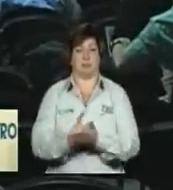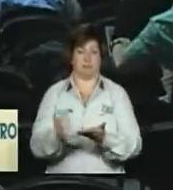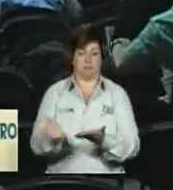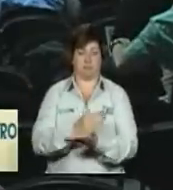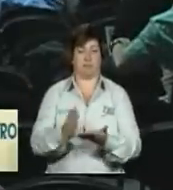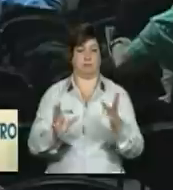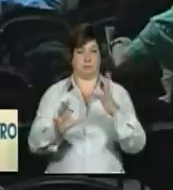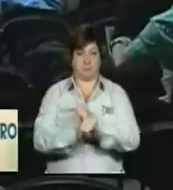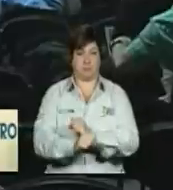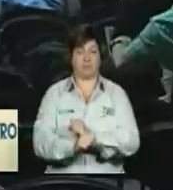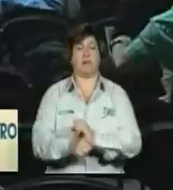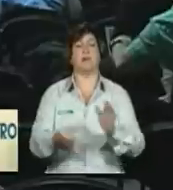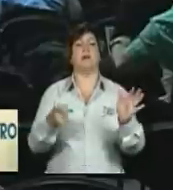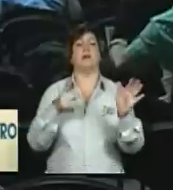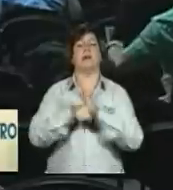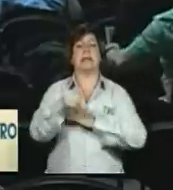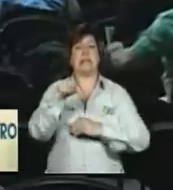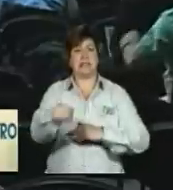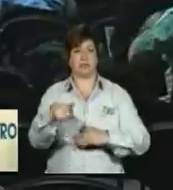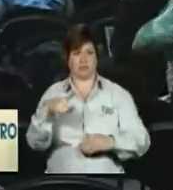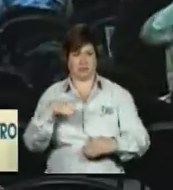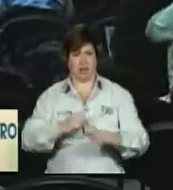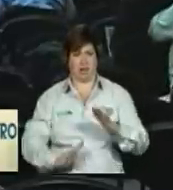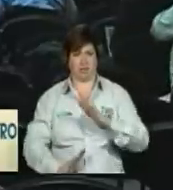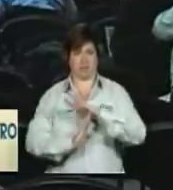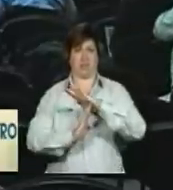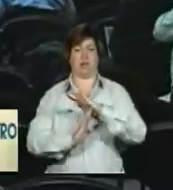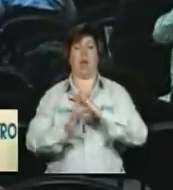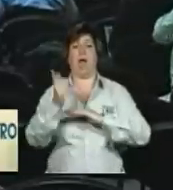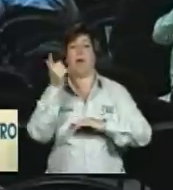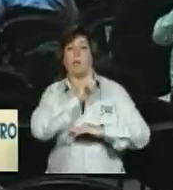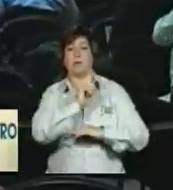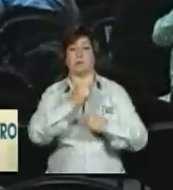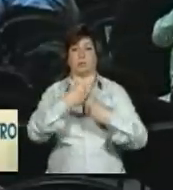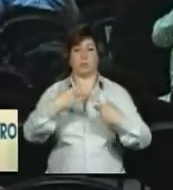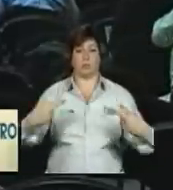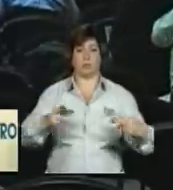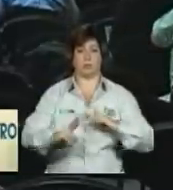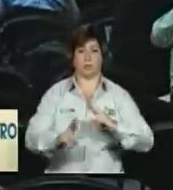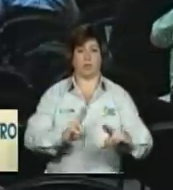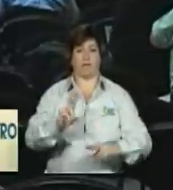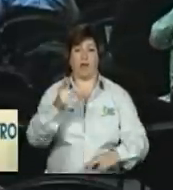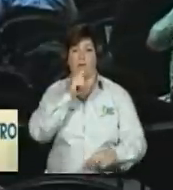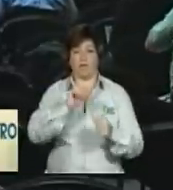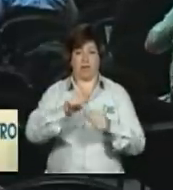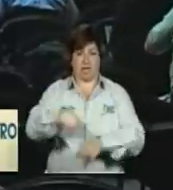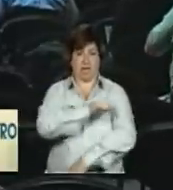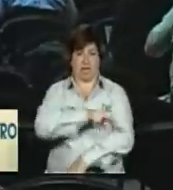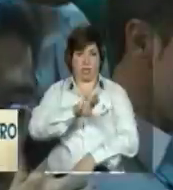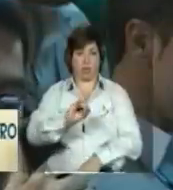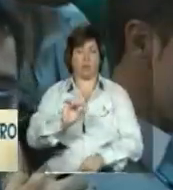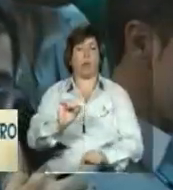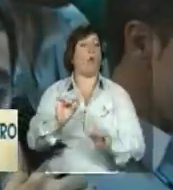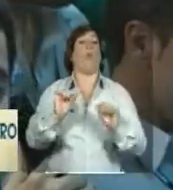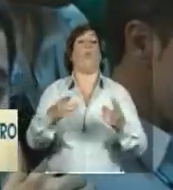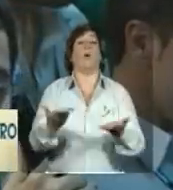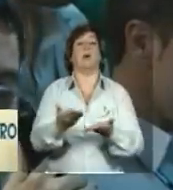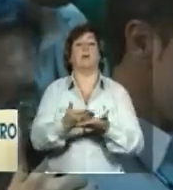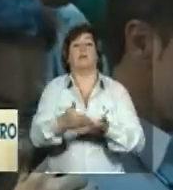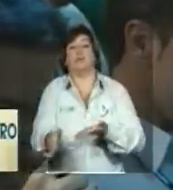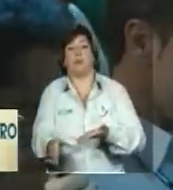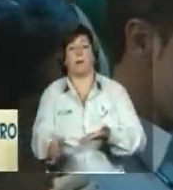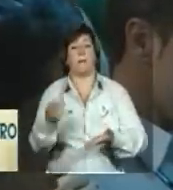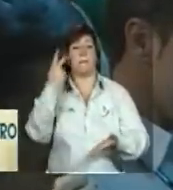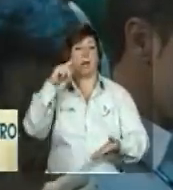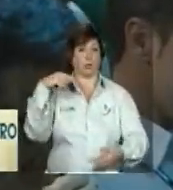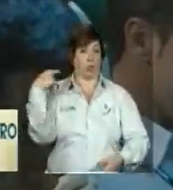isso limita o alcance das resoluções que vão sair aqui do Rio de Janeiro. E, segundo, o que sobra